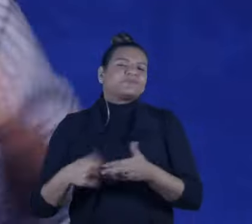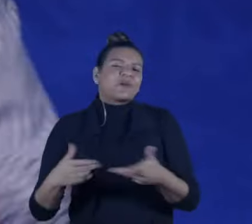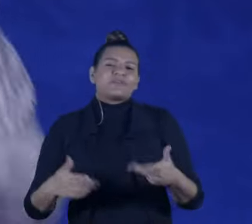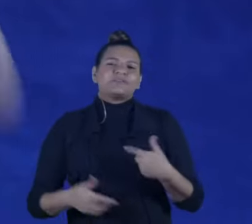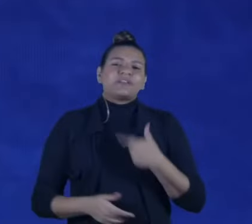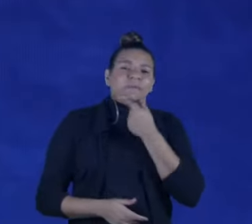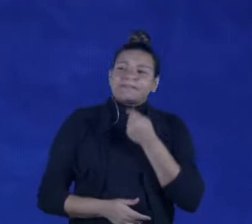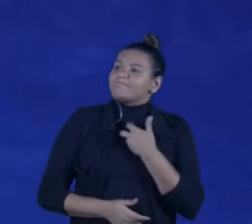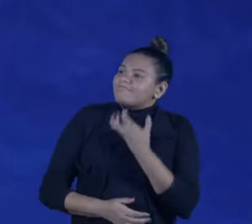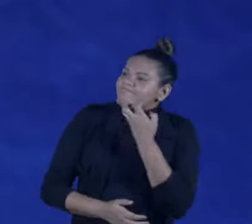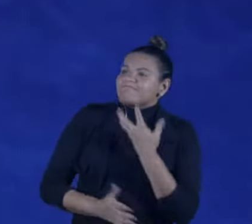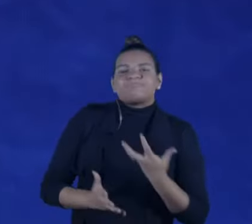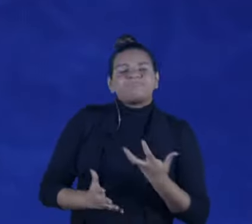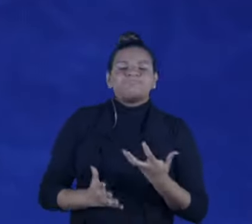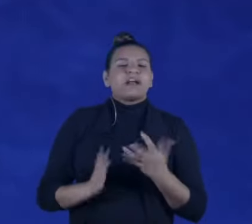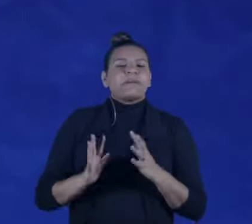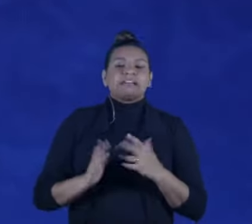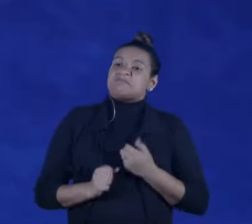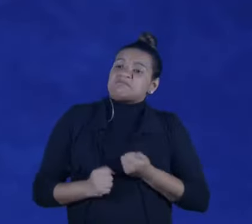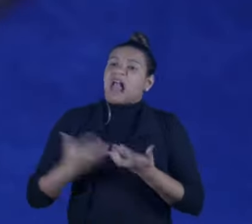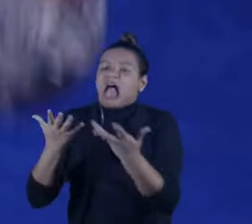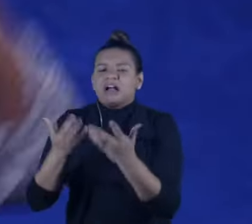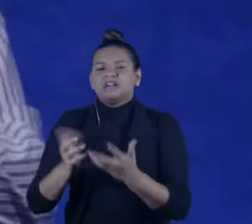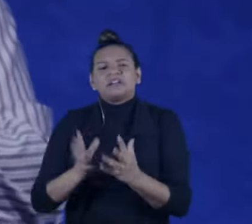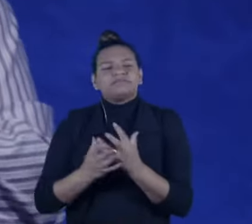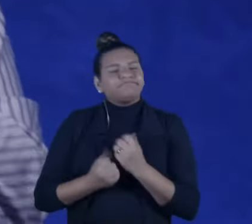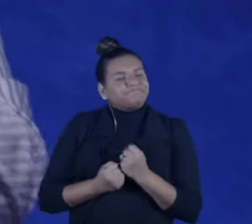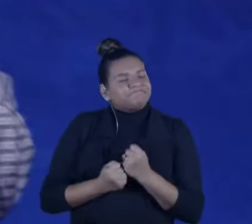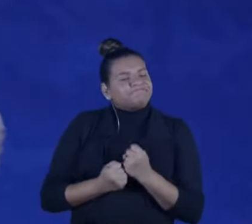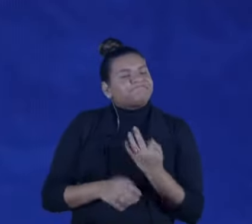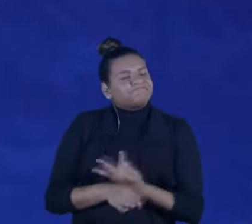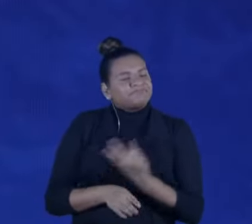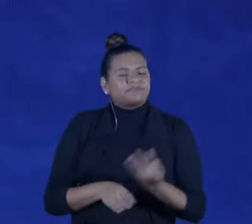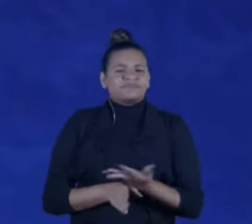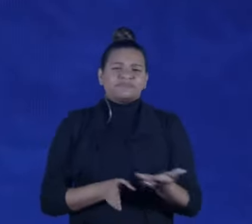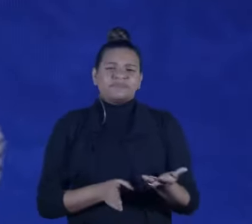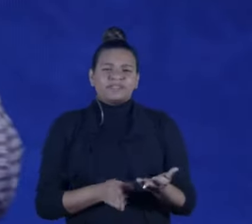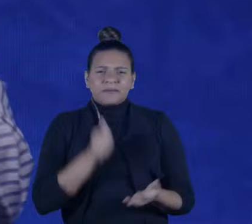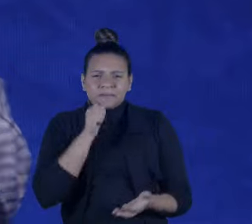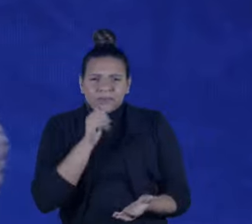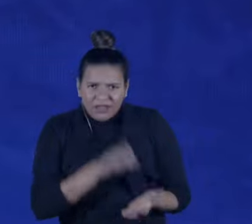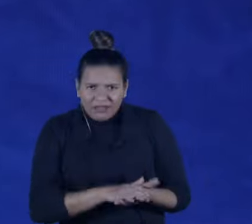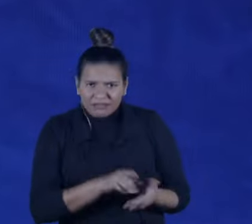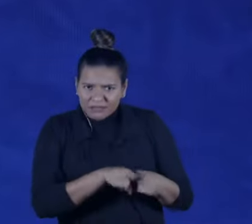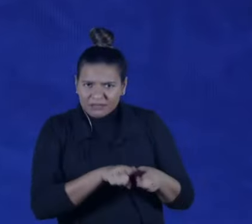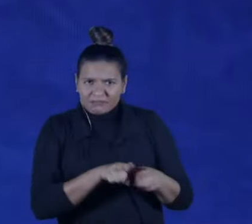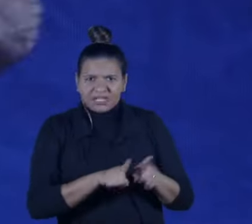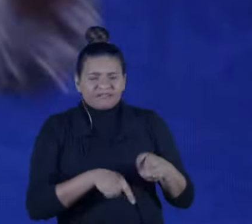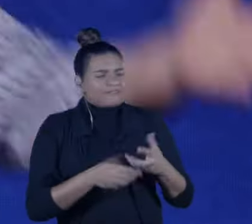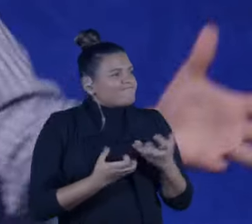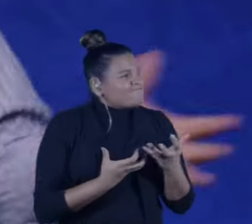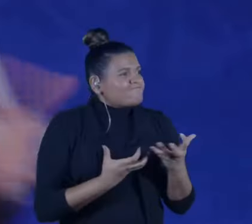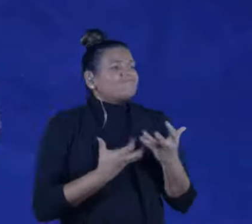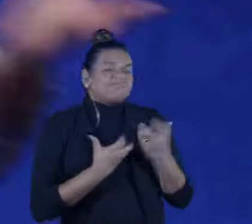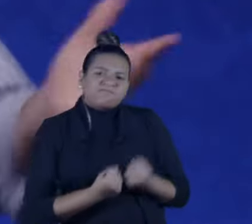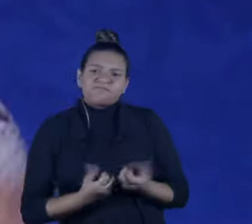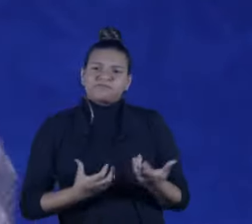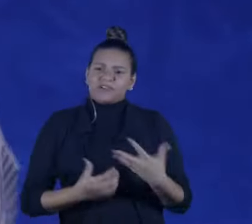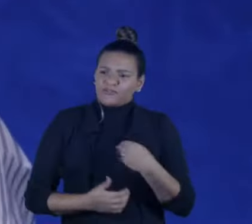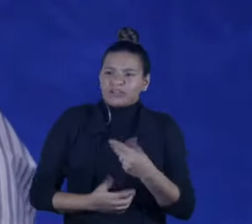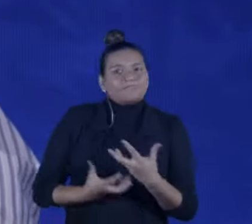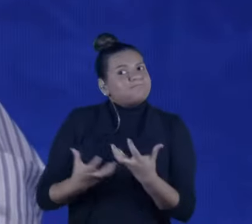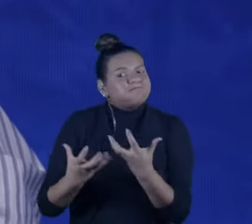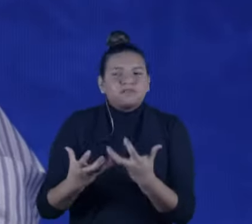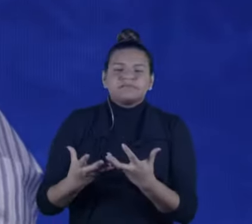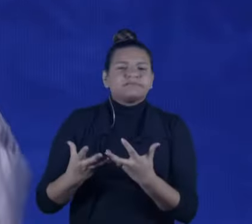nunca ficou com o filho? Qual com o marido? Qual o filho que nunca ficou chateado com o pai? Mas você não abre mão da sua família simplesmente porque você